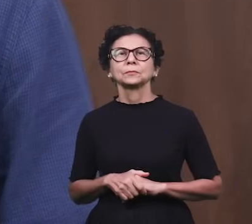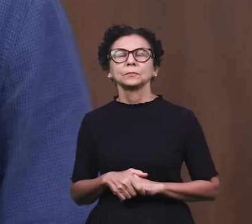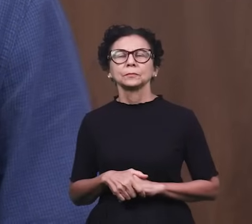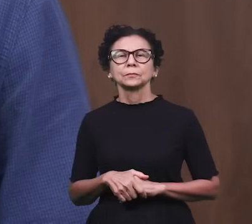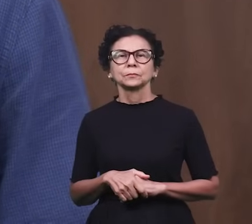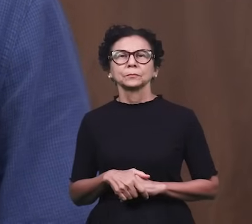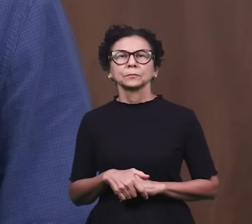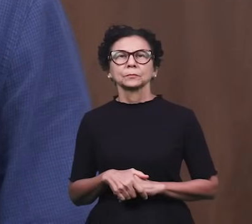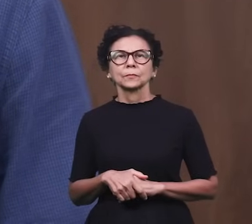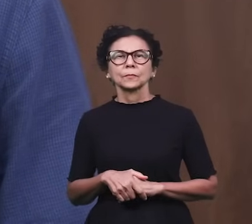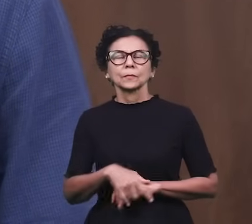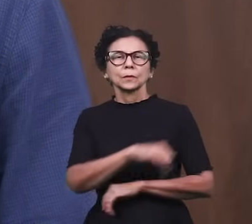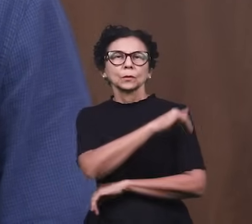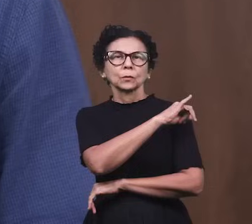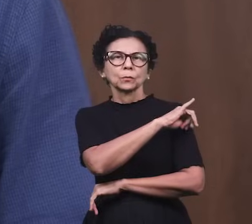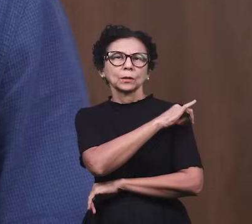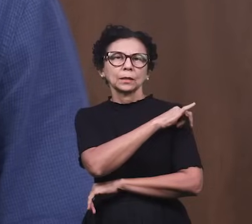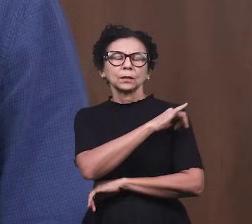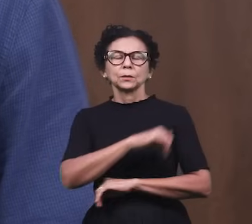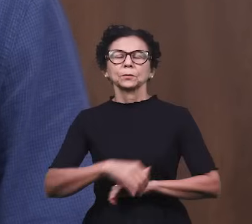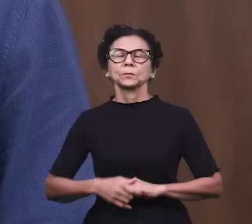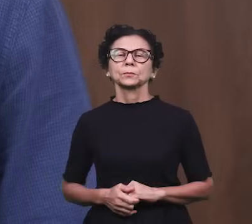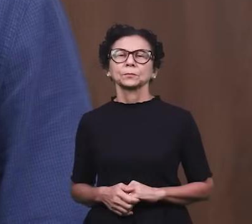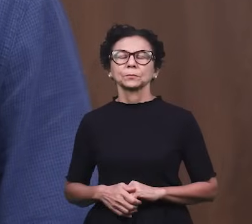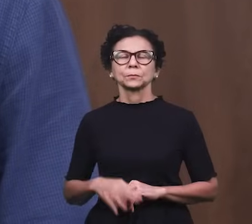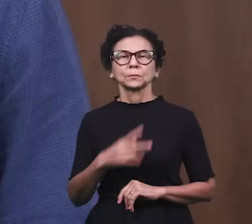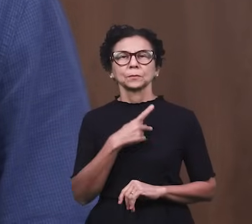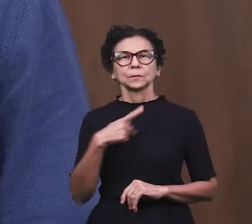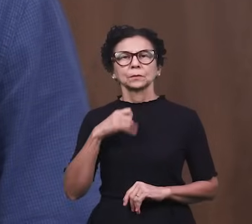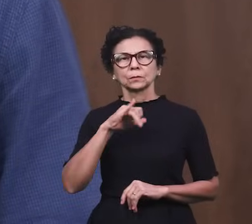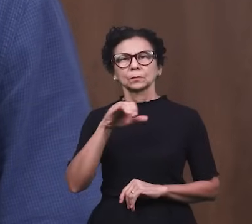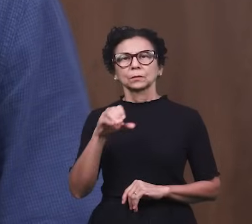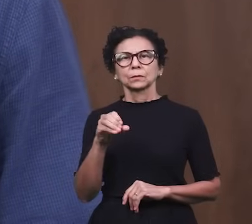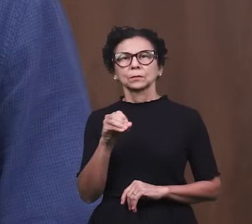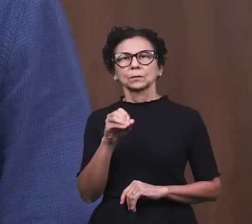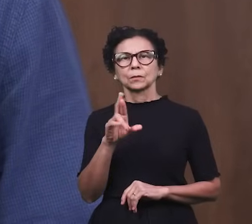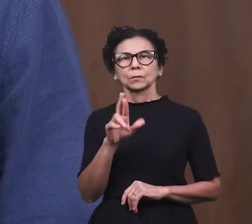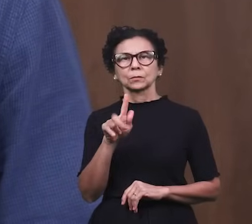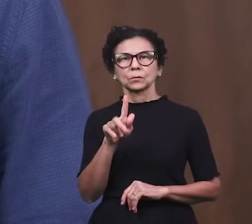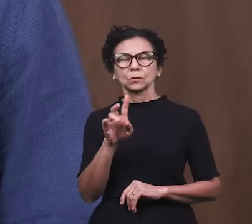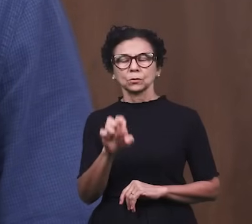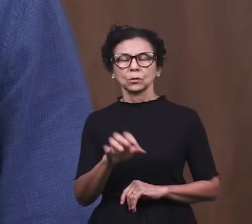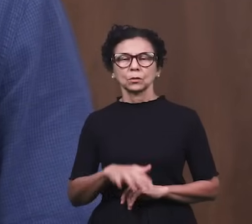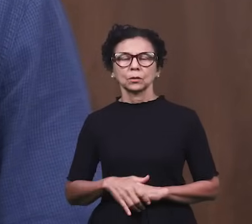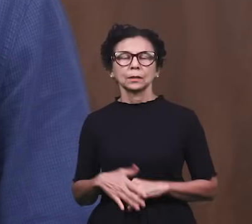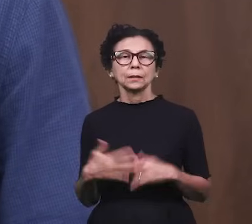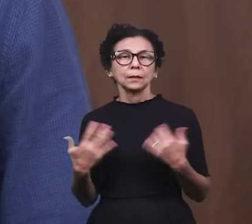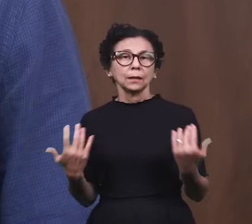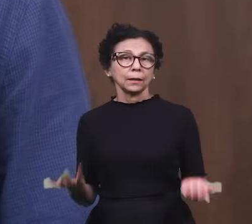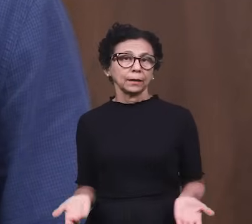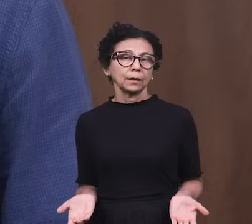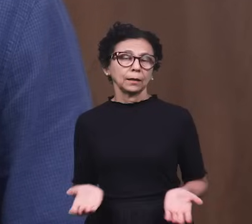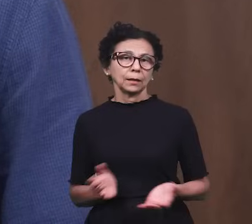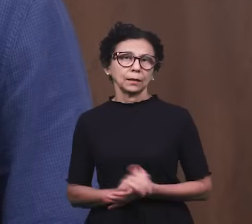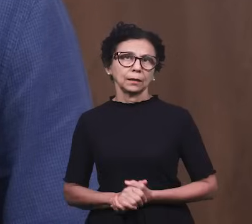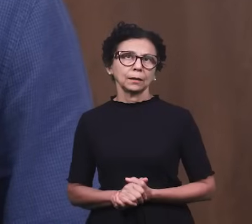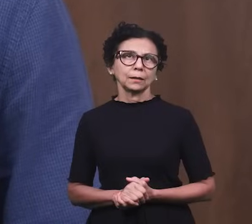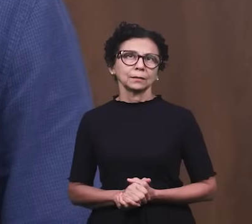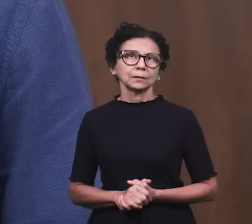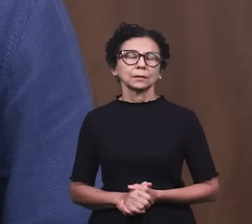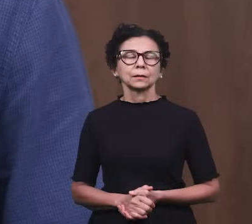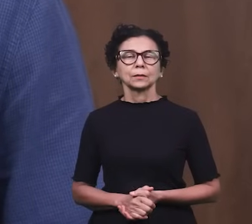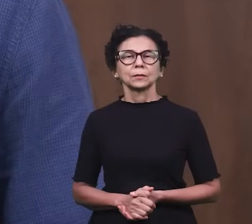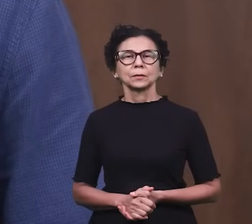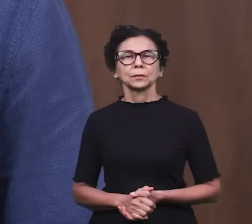chamo Renan, sou da igreja de Itaguaí, Rio de Janeiro, do ministério do pastor Jorge Lima. Levando